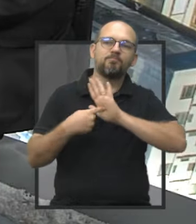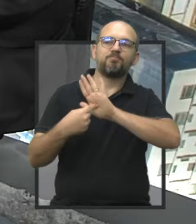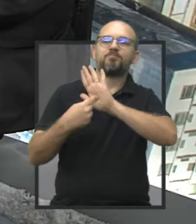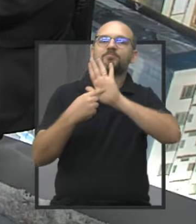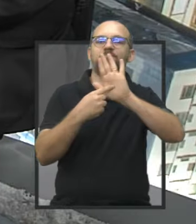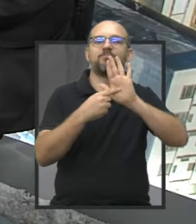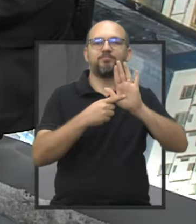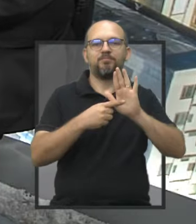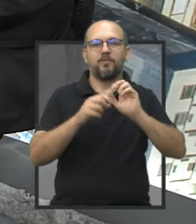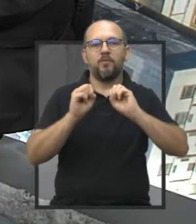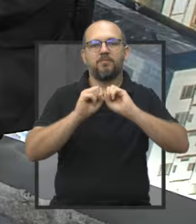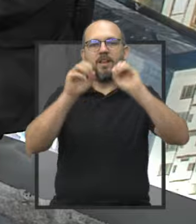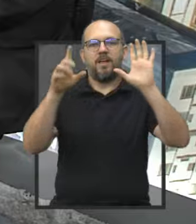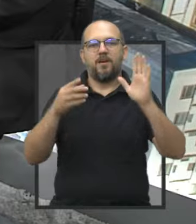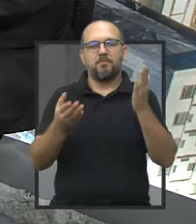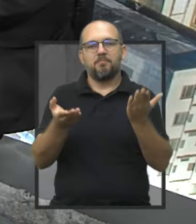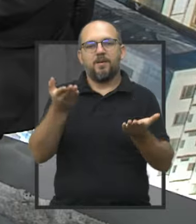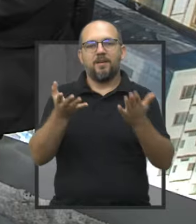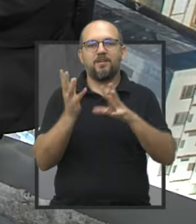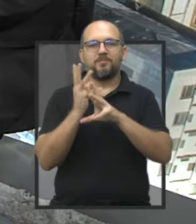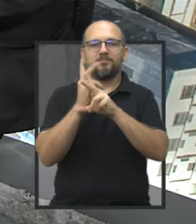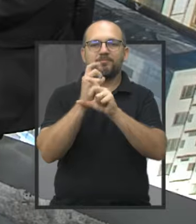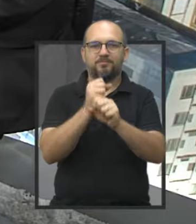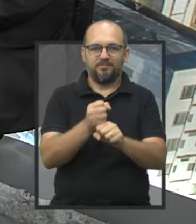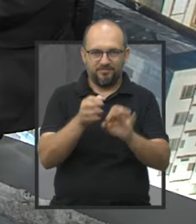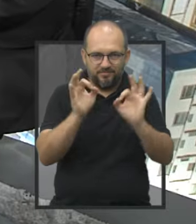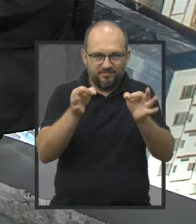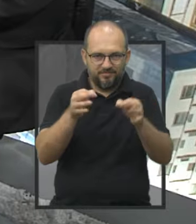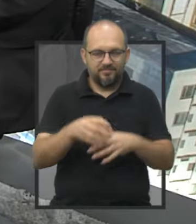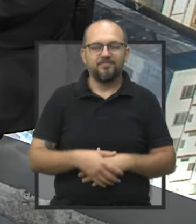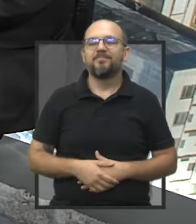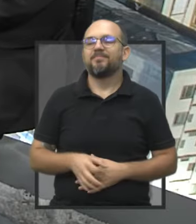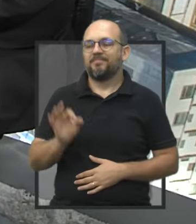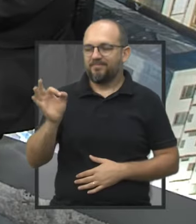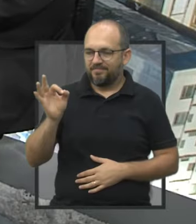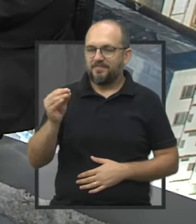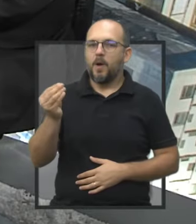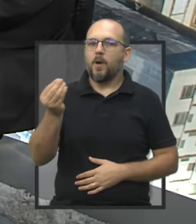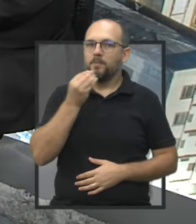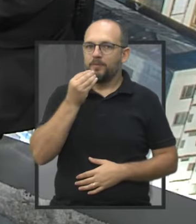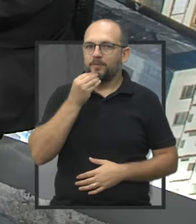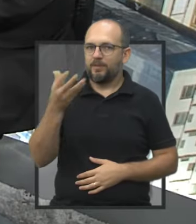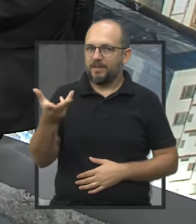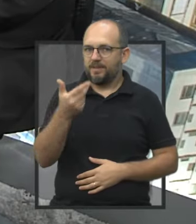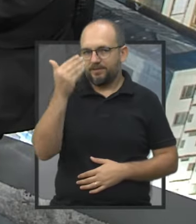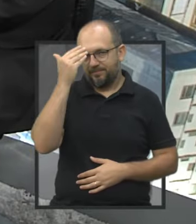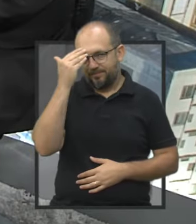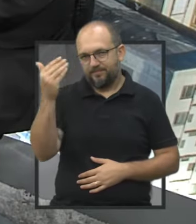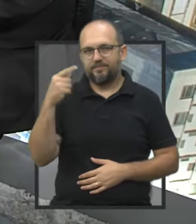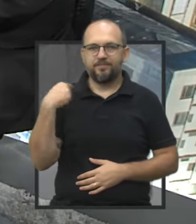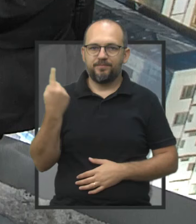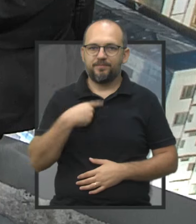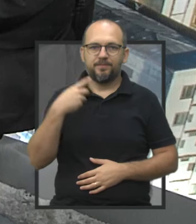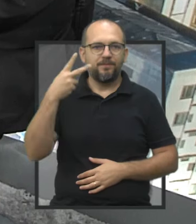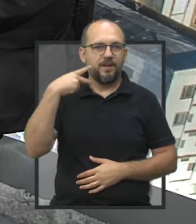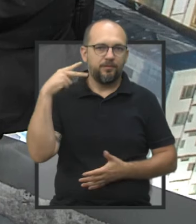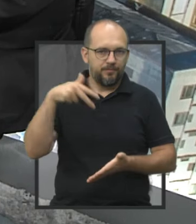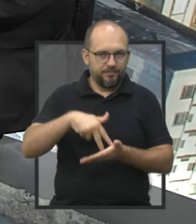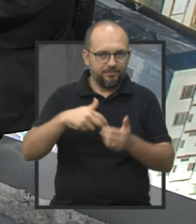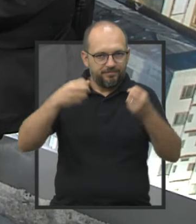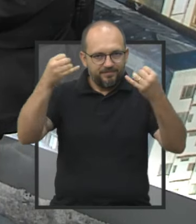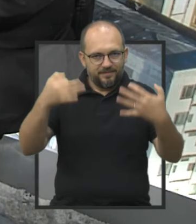população jauense, né? Um espaço aberto para isso. Sem dúvida, e essa é uma excelente oportunidade que vocês proporcionam para nós parlamentares